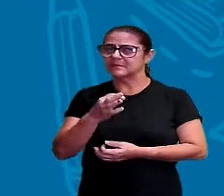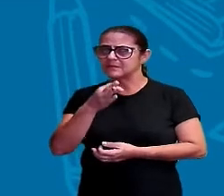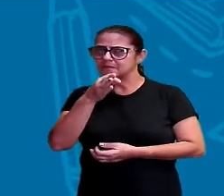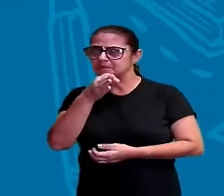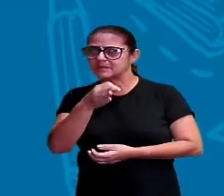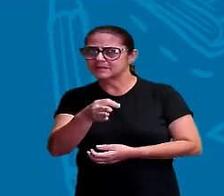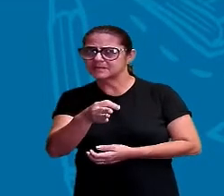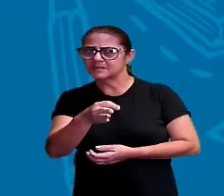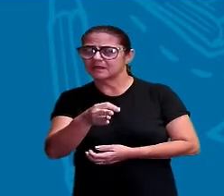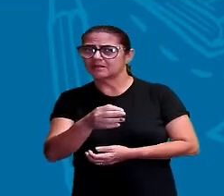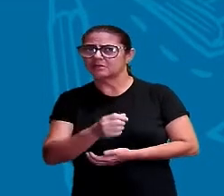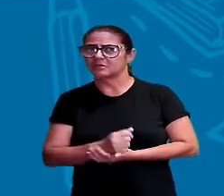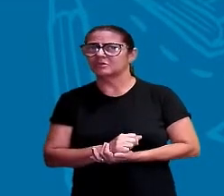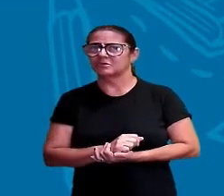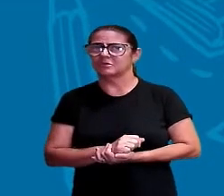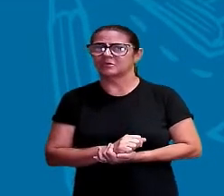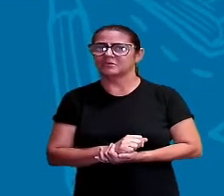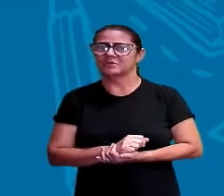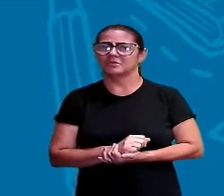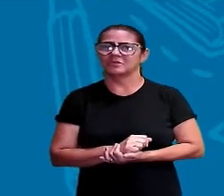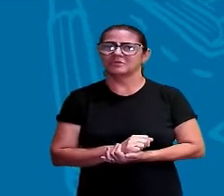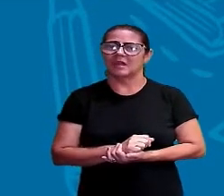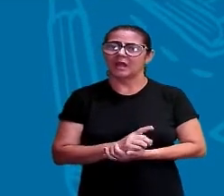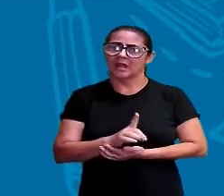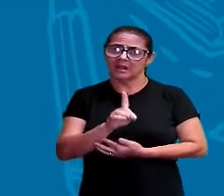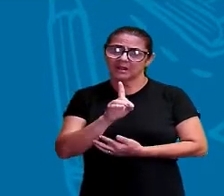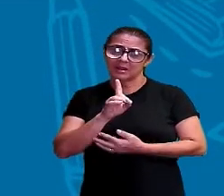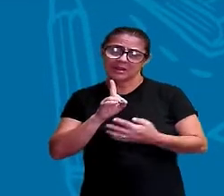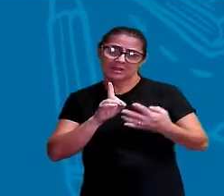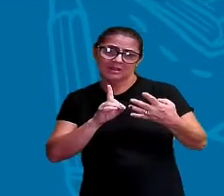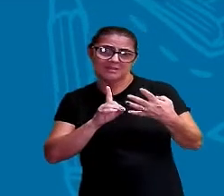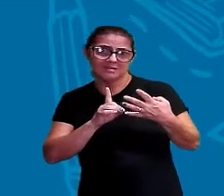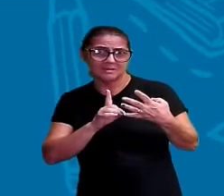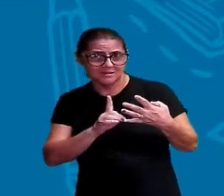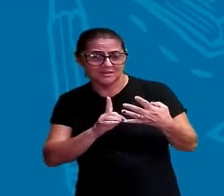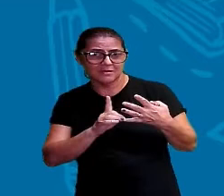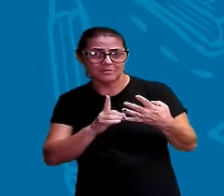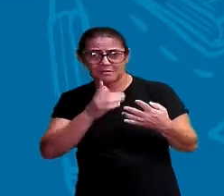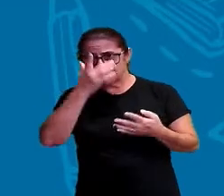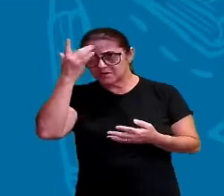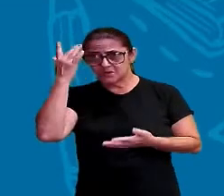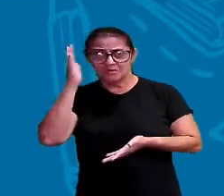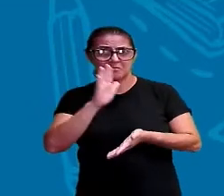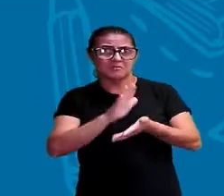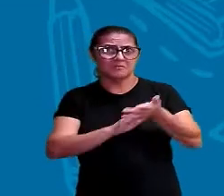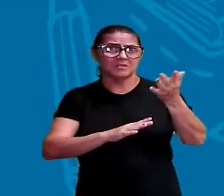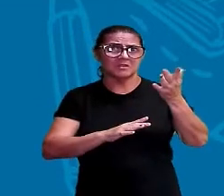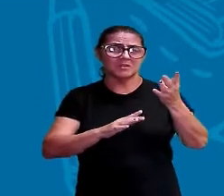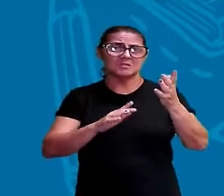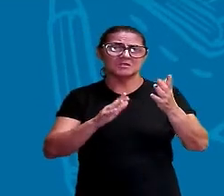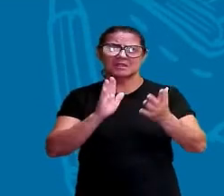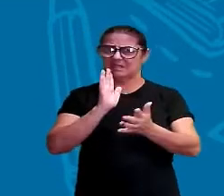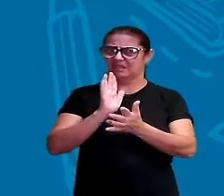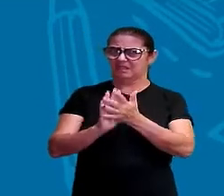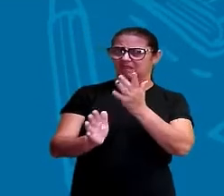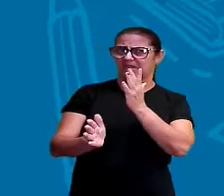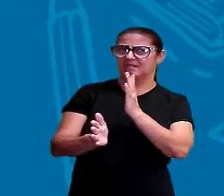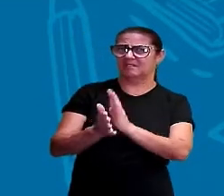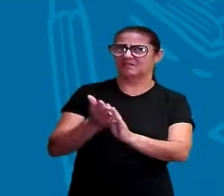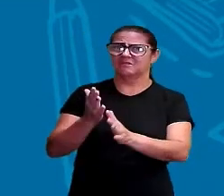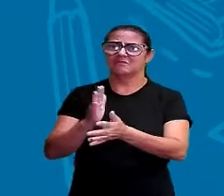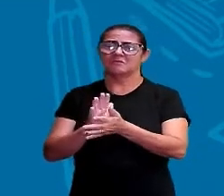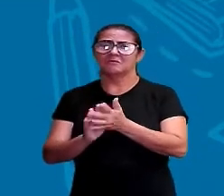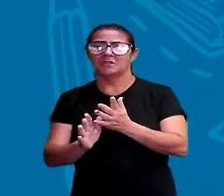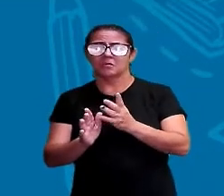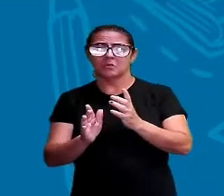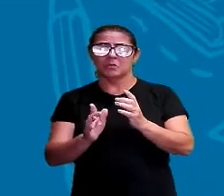tá? O suspense foi até bom, né? Letra D, alguém que vai viajar para o espaço. Essa frase não tem nada a ver com o que